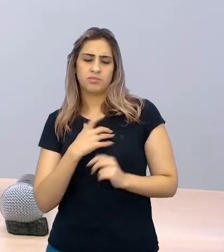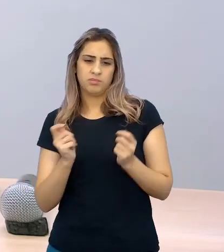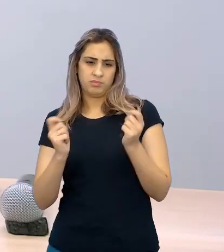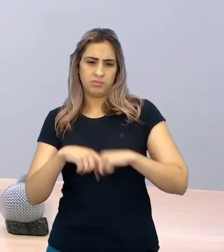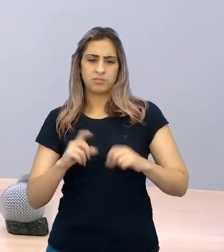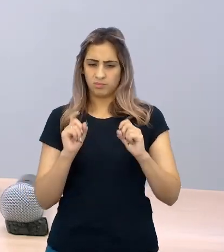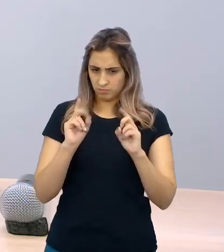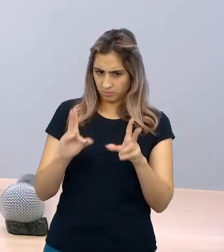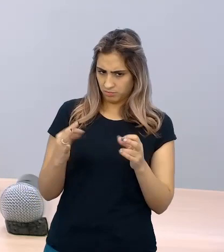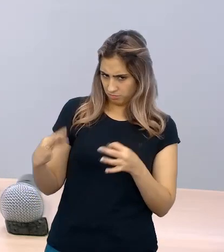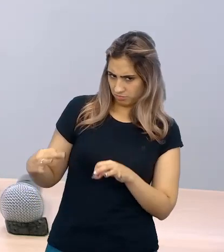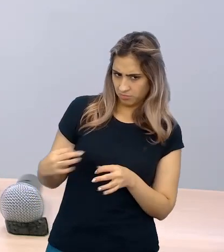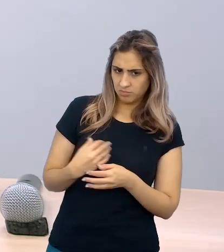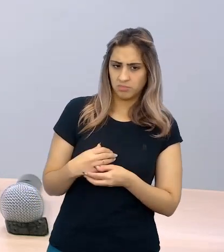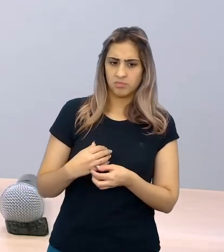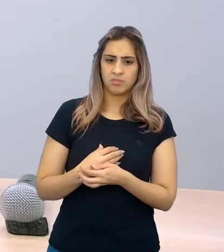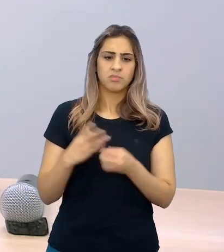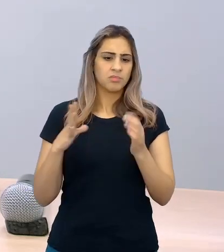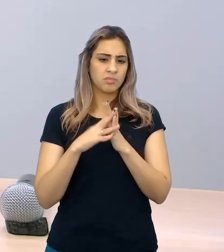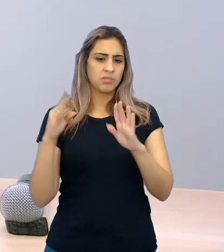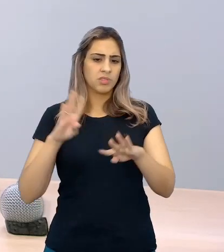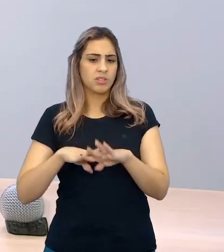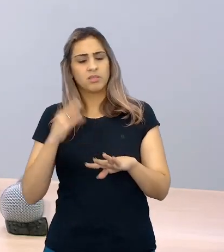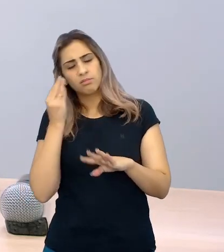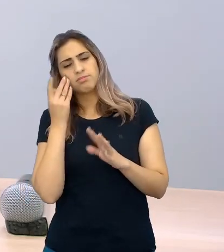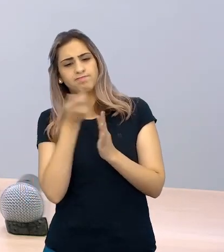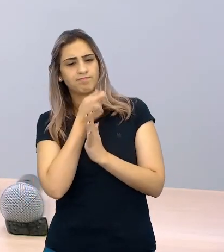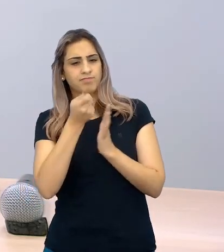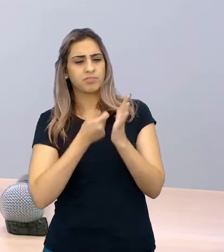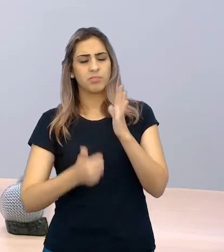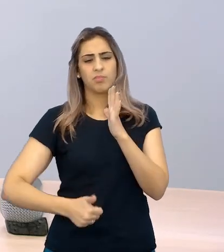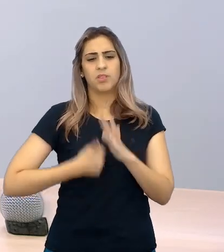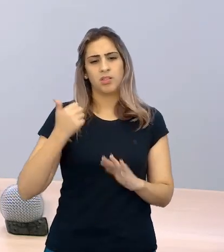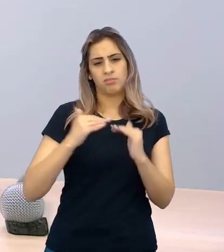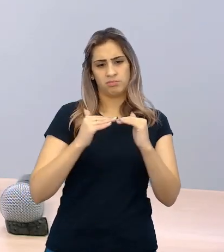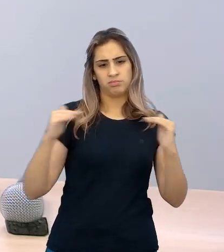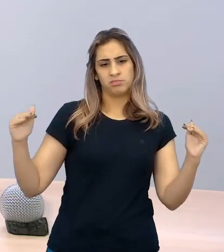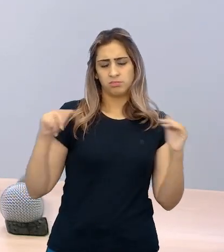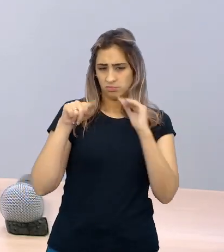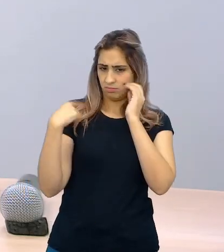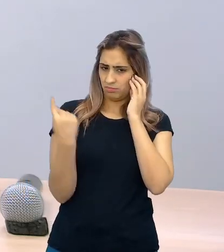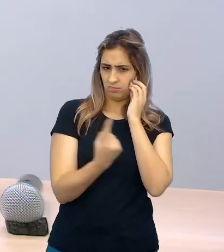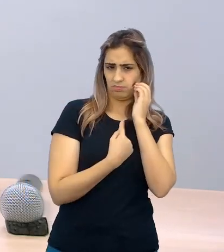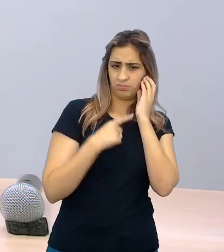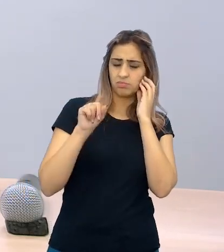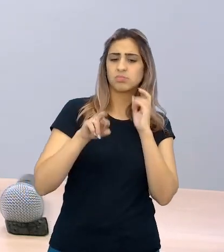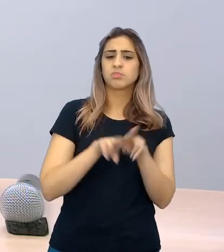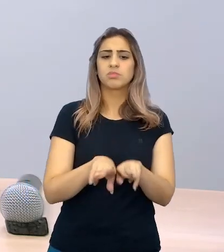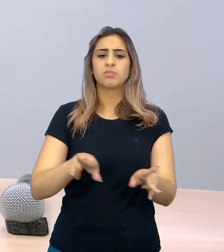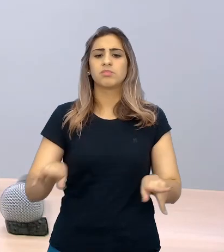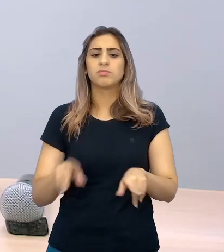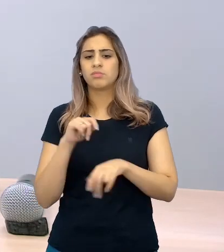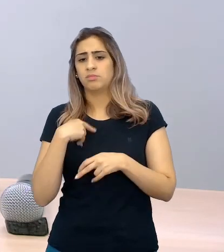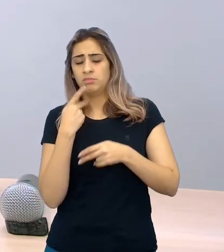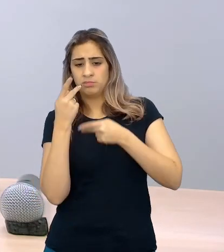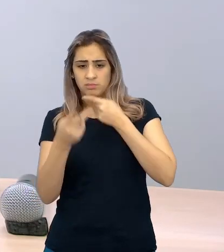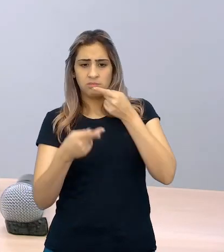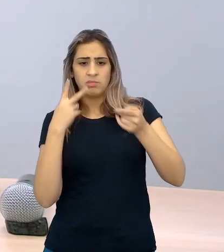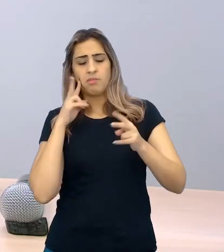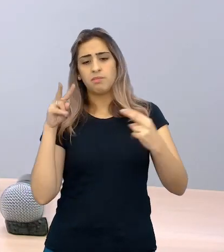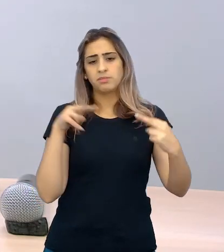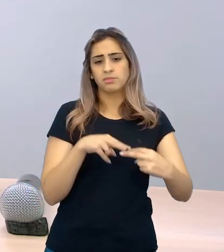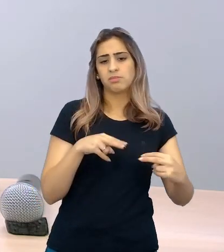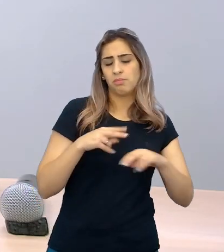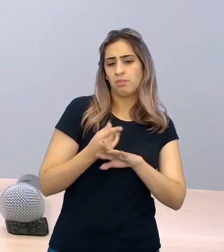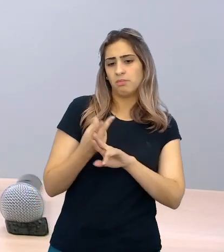É isso, não é? É isso. E aí, quando a gente fala em modelo matemático, é tentar escrever essa melhor reta. No nosso caso, quem são as variáveis? A gente falou aí que a gente vai olhar